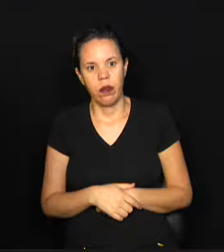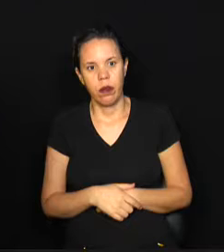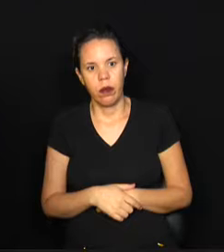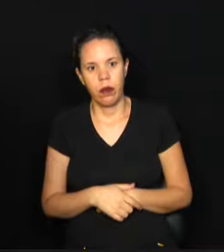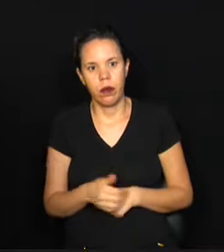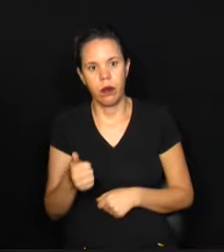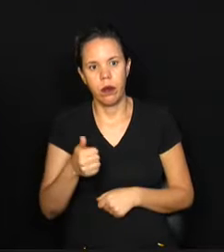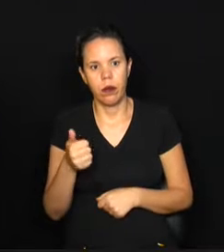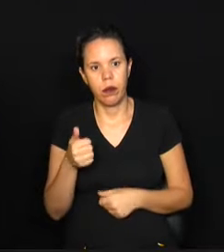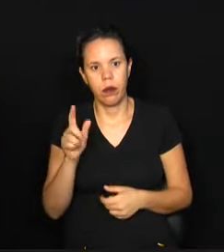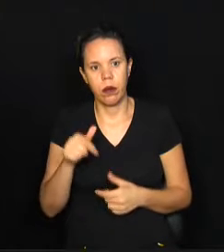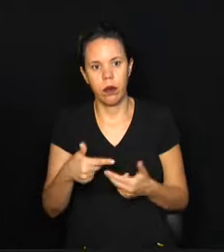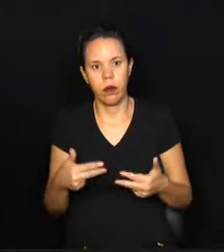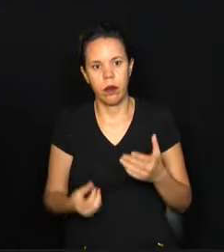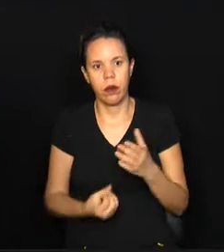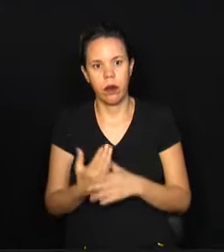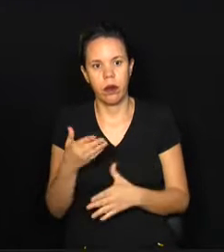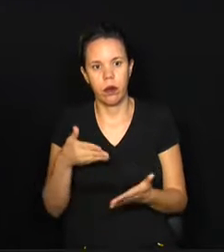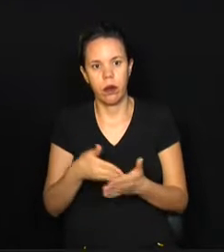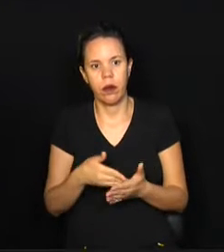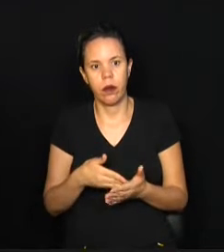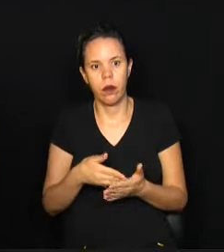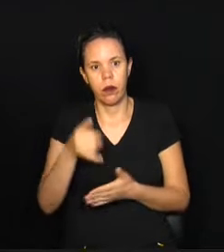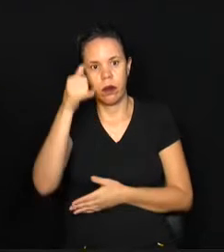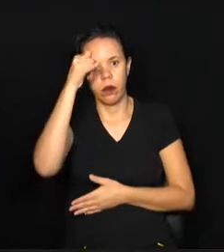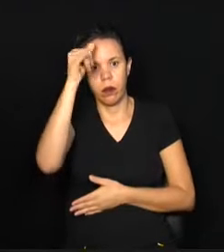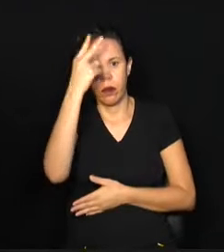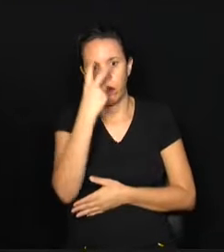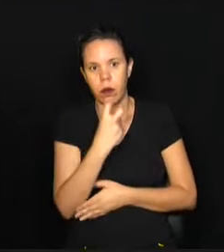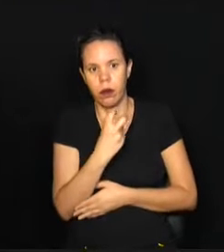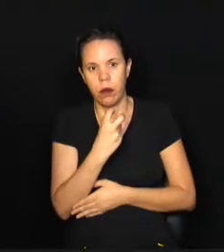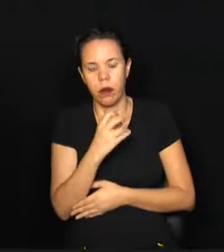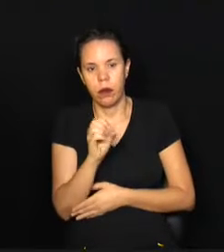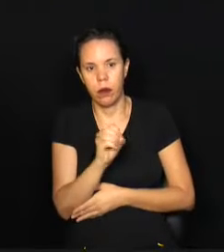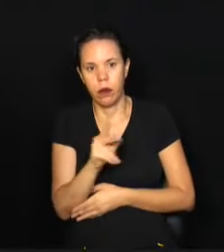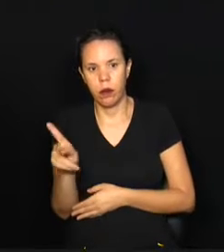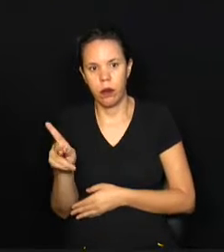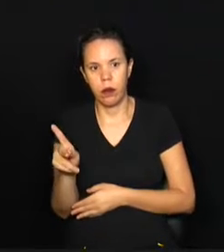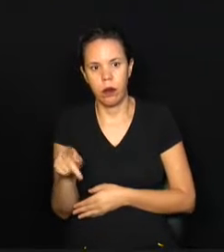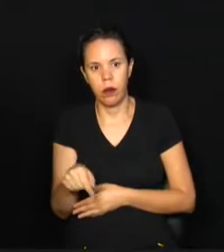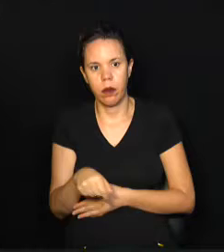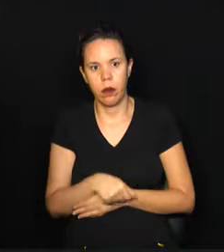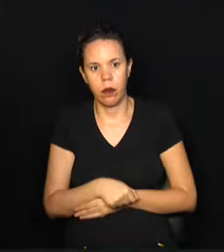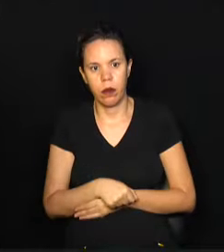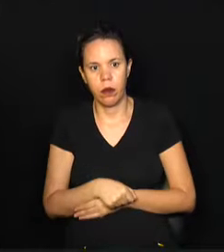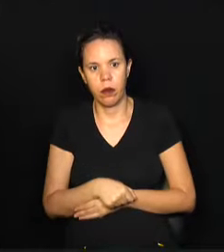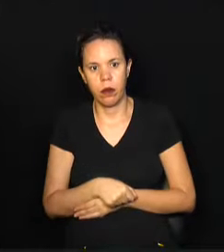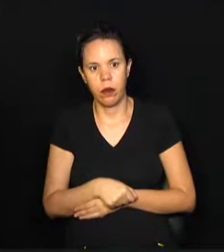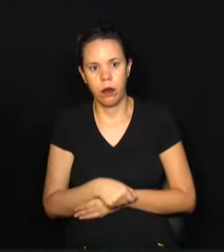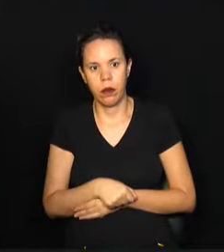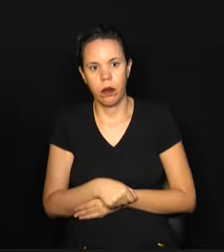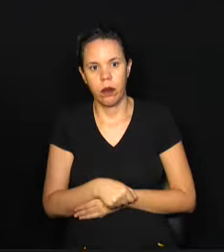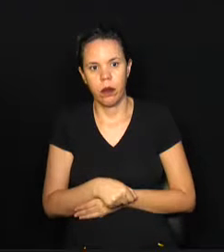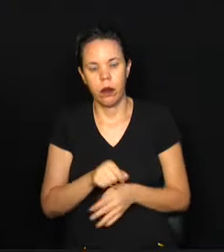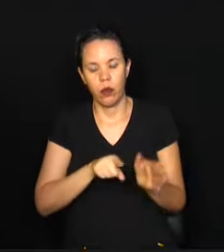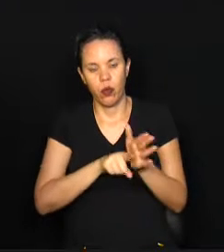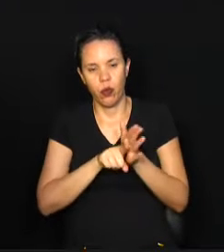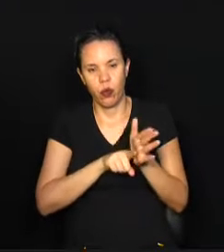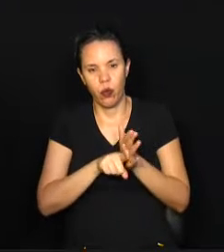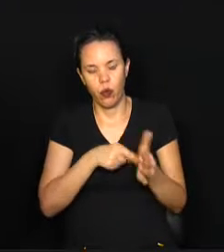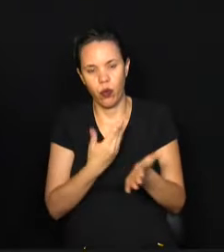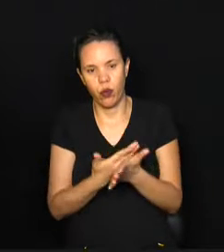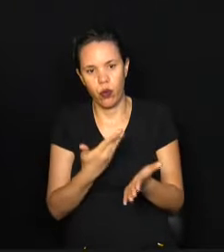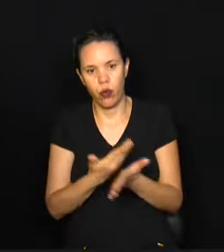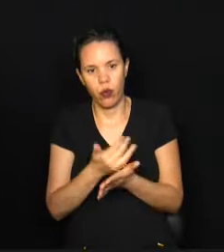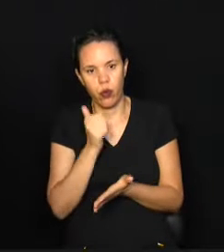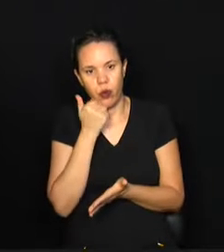primeira barreira contra a cegueira evitável. O optometrista é a ciência que fornece a correção